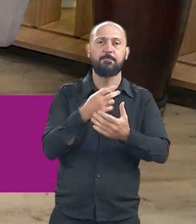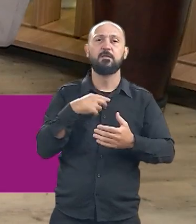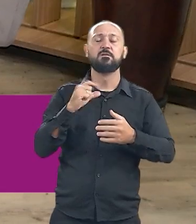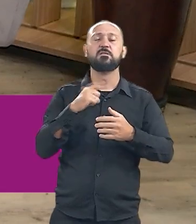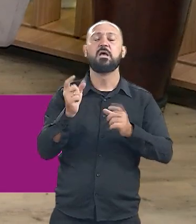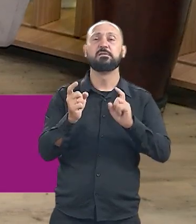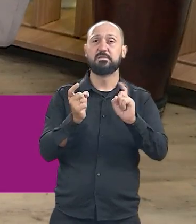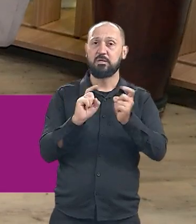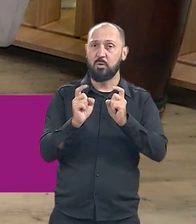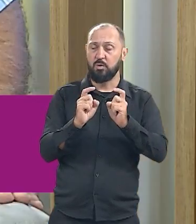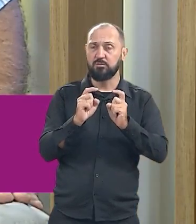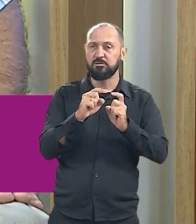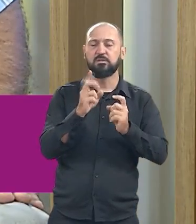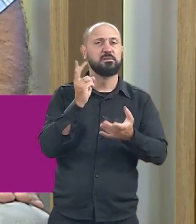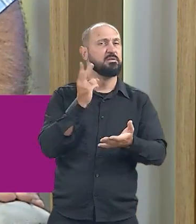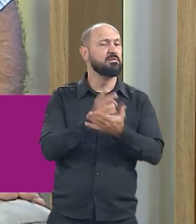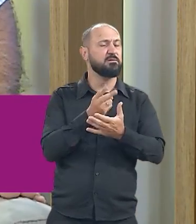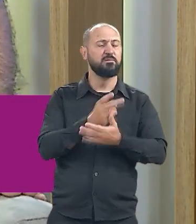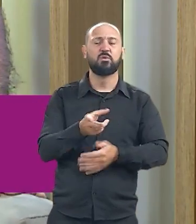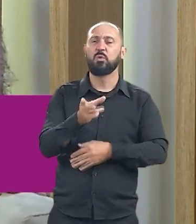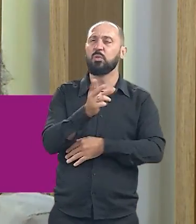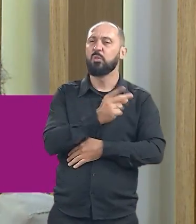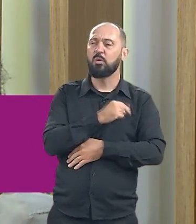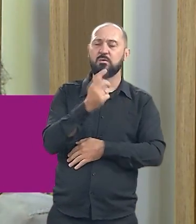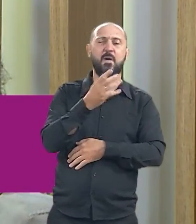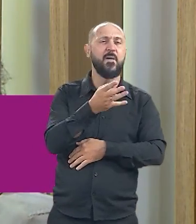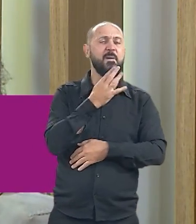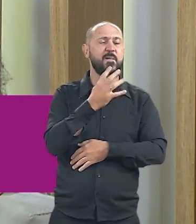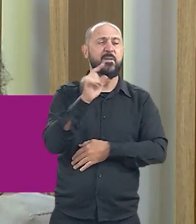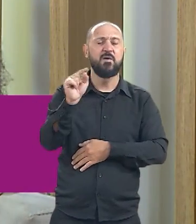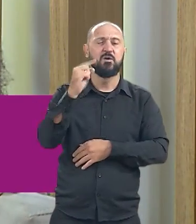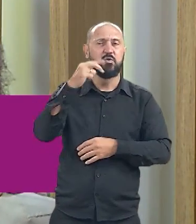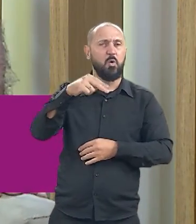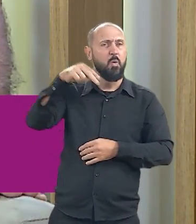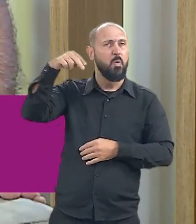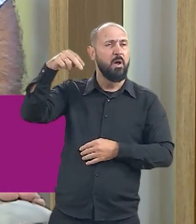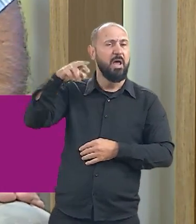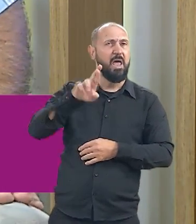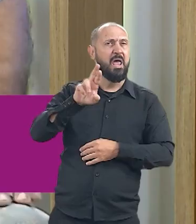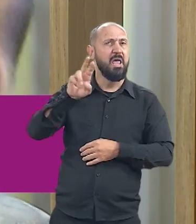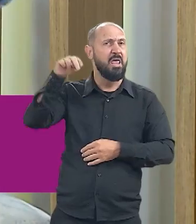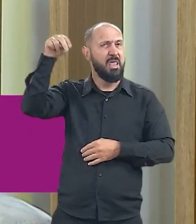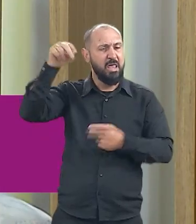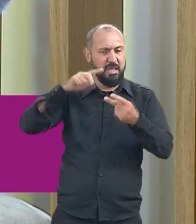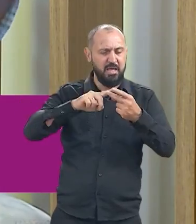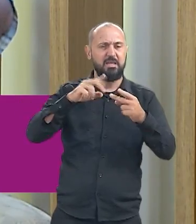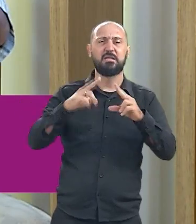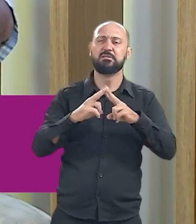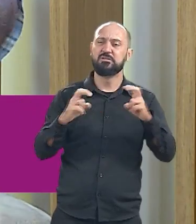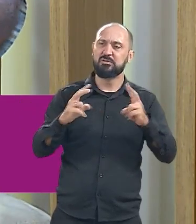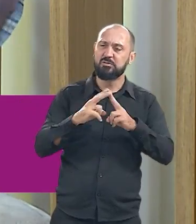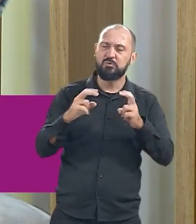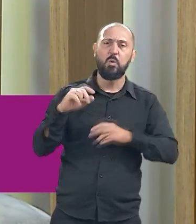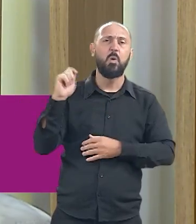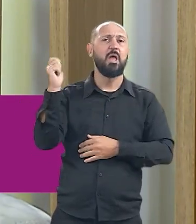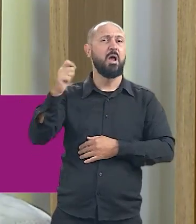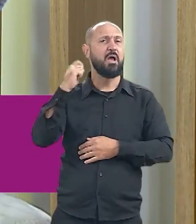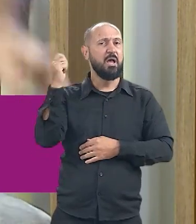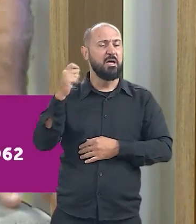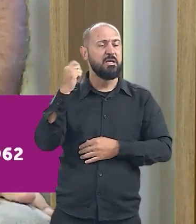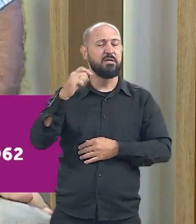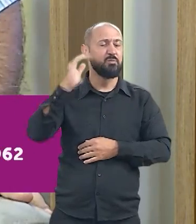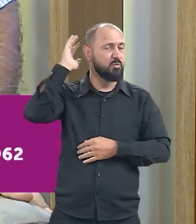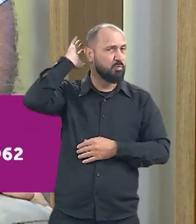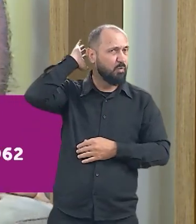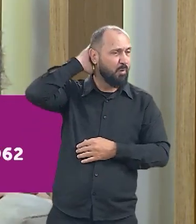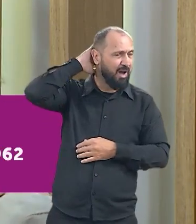Nossa, a gente conhece pessoas do Rio Grande do Norte, de Santa Catarina, do Rio Grande do Sul, do Acre, do Amapá. Você vê ali